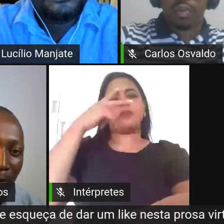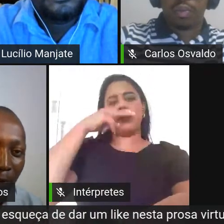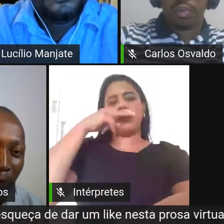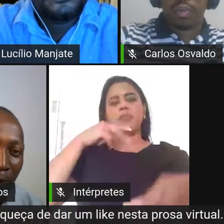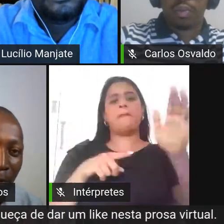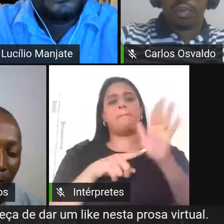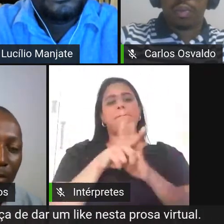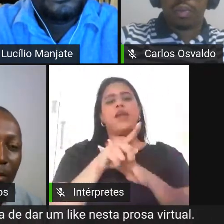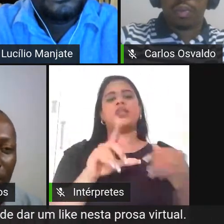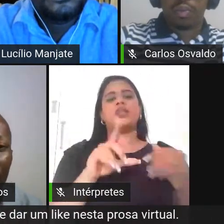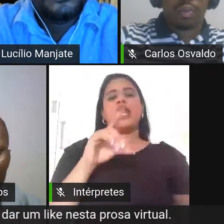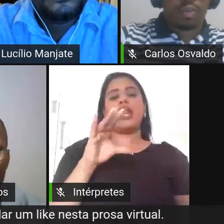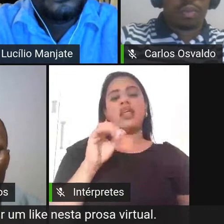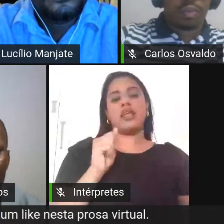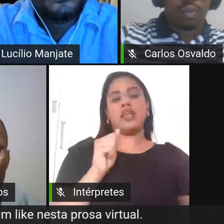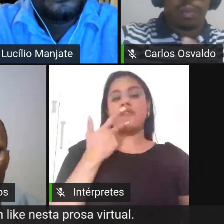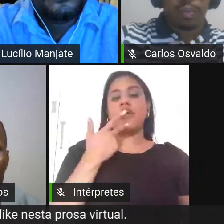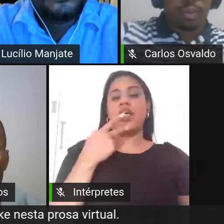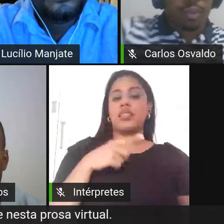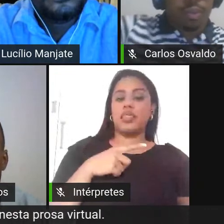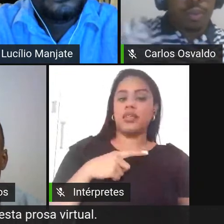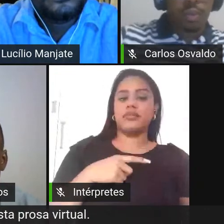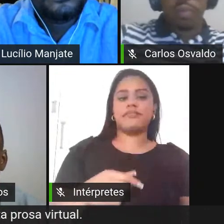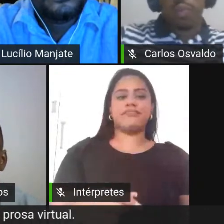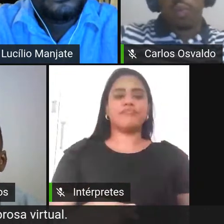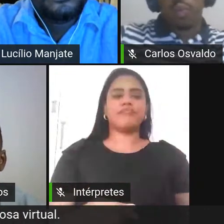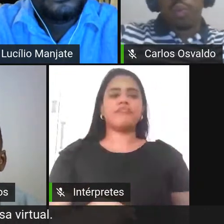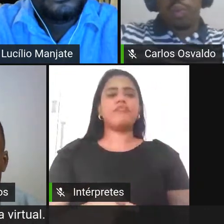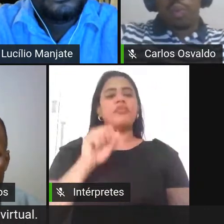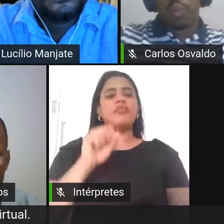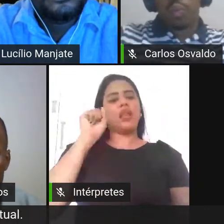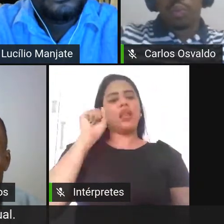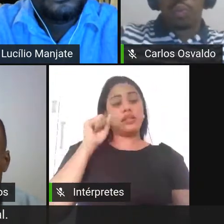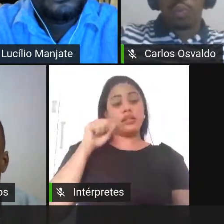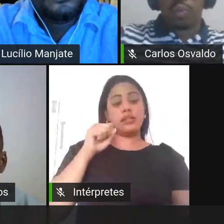Sim, há desafios. Eles não...